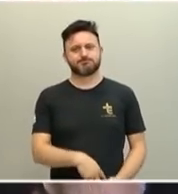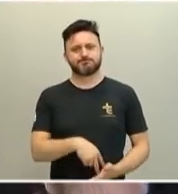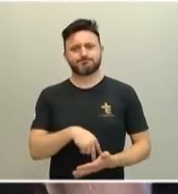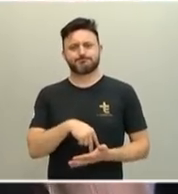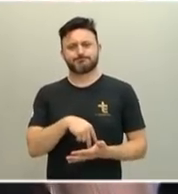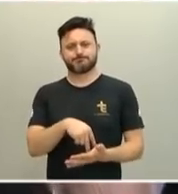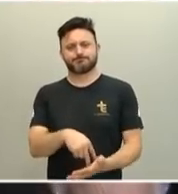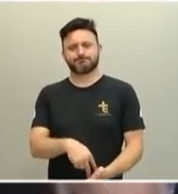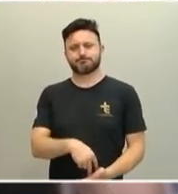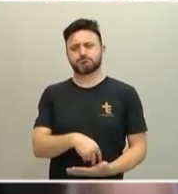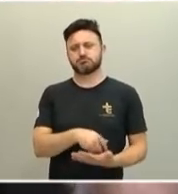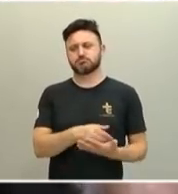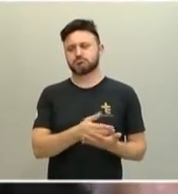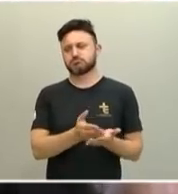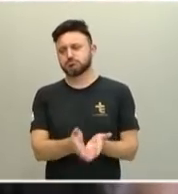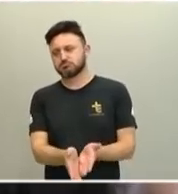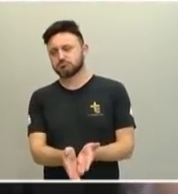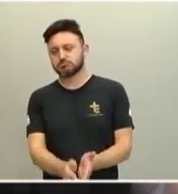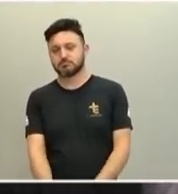levantar,